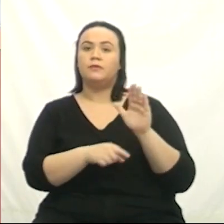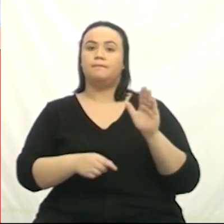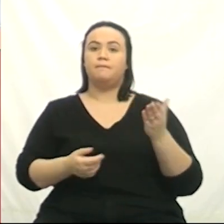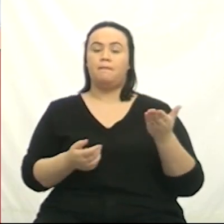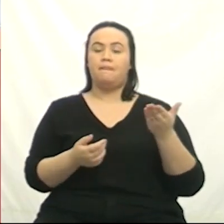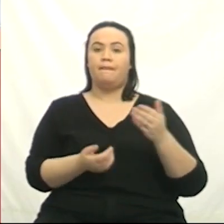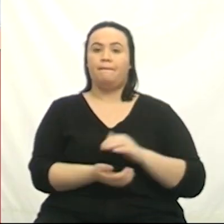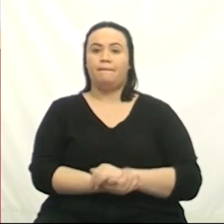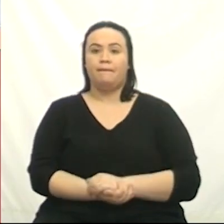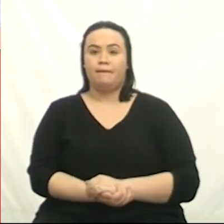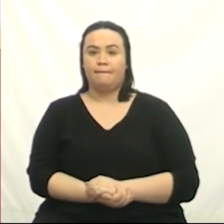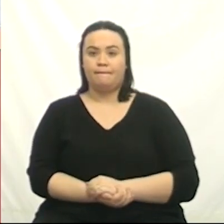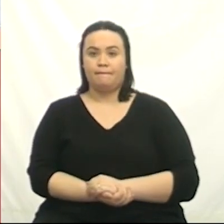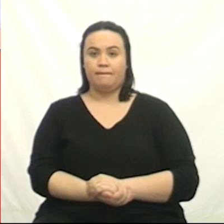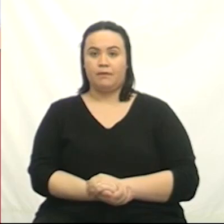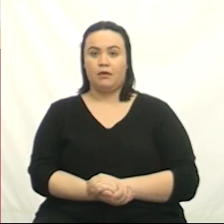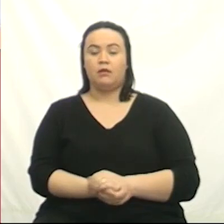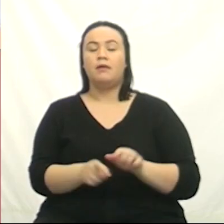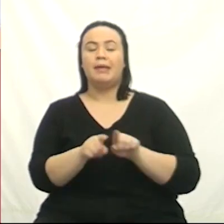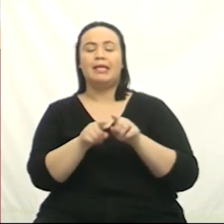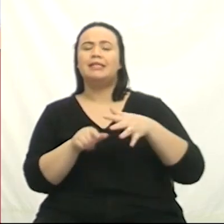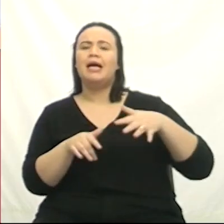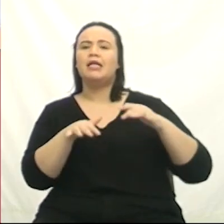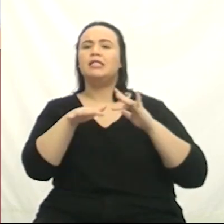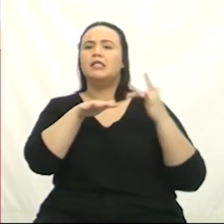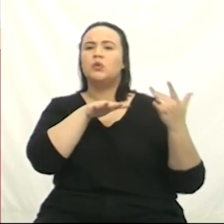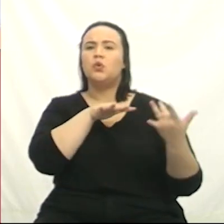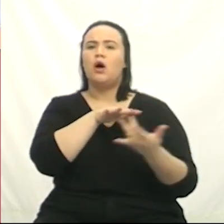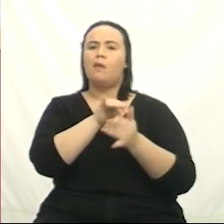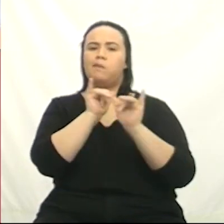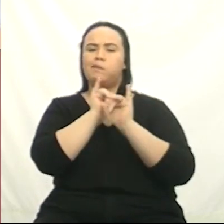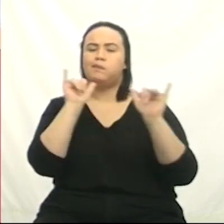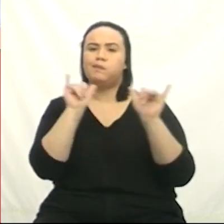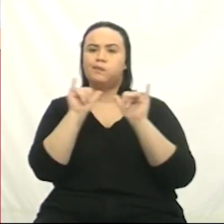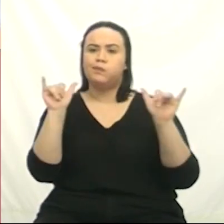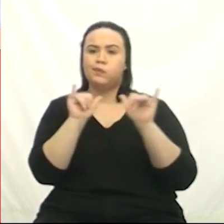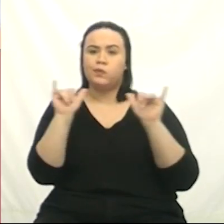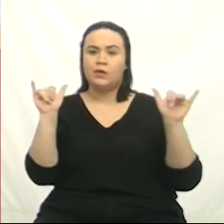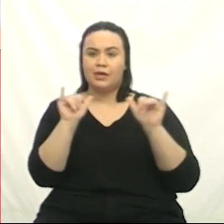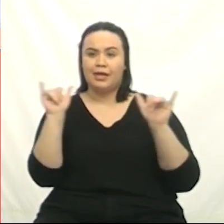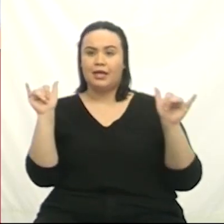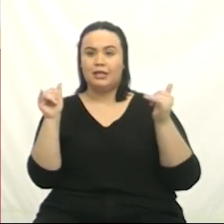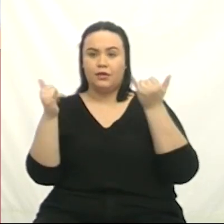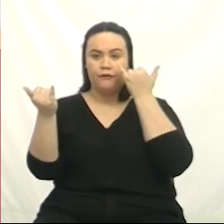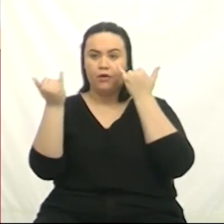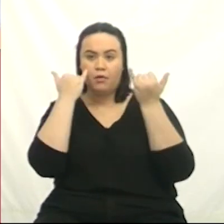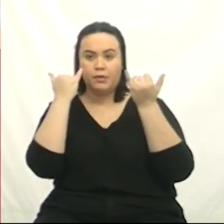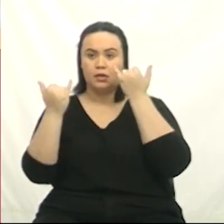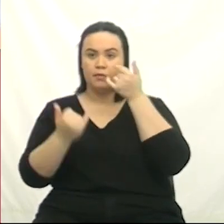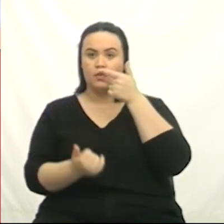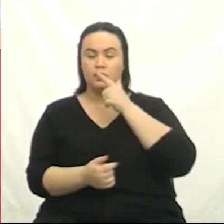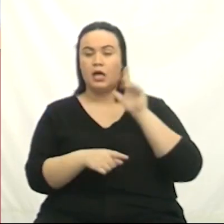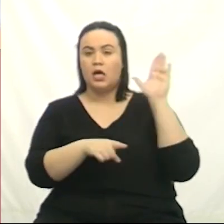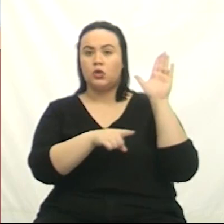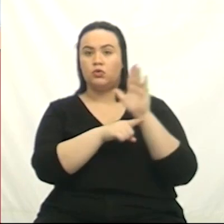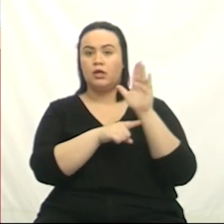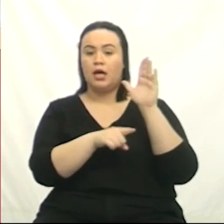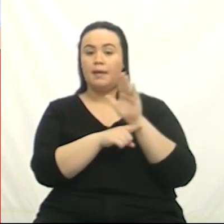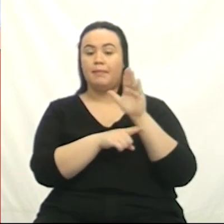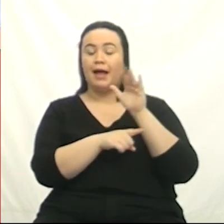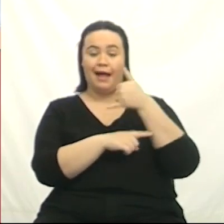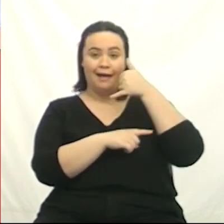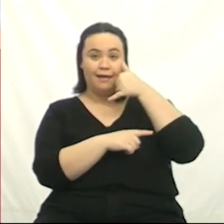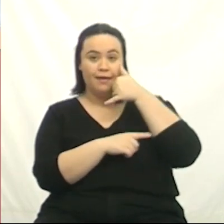contribuindo nas suas redes sociais, divulgando aquelas mensagens que possam ajudar na prevenção,